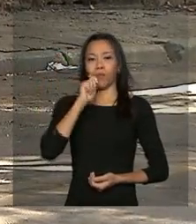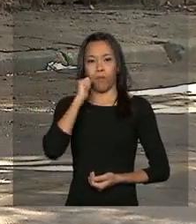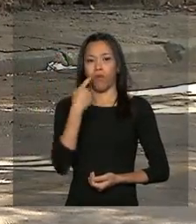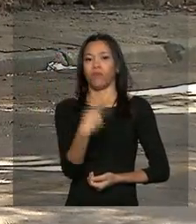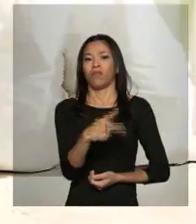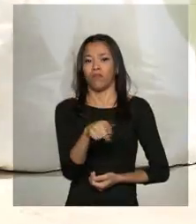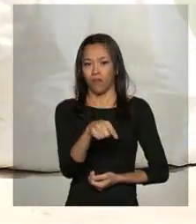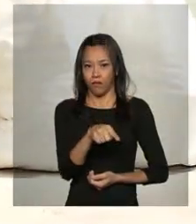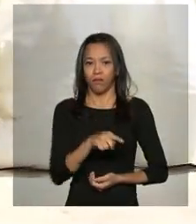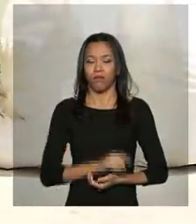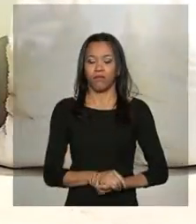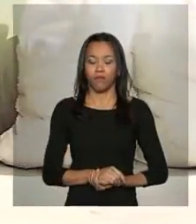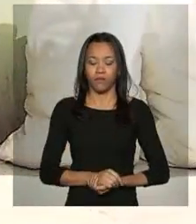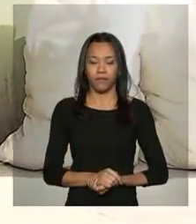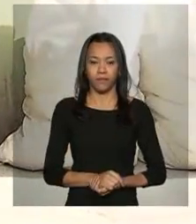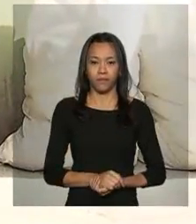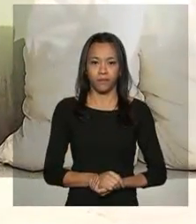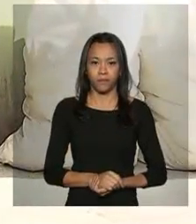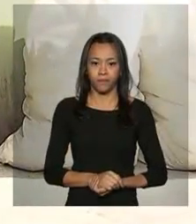dela.